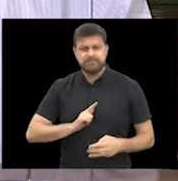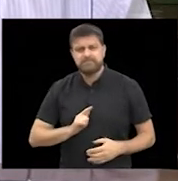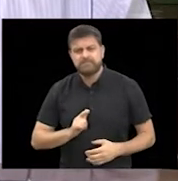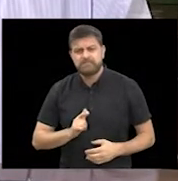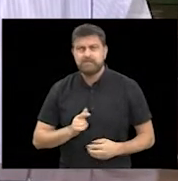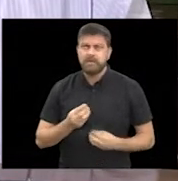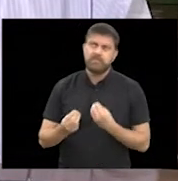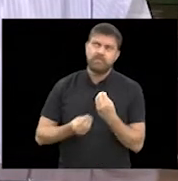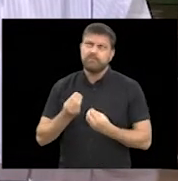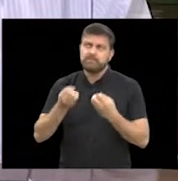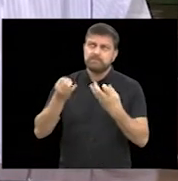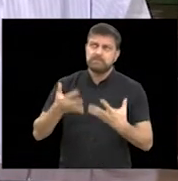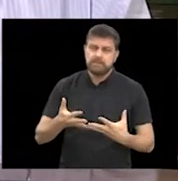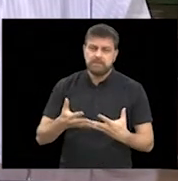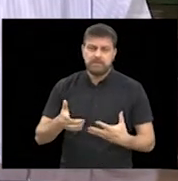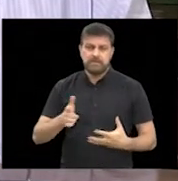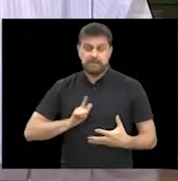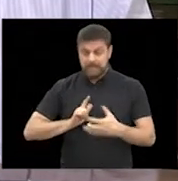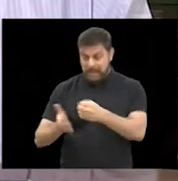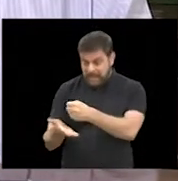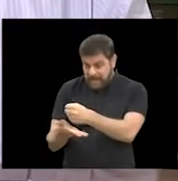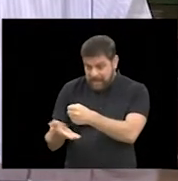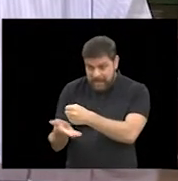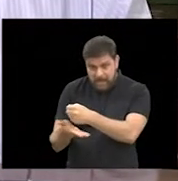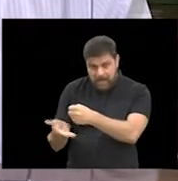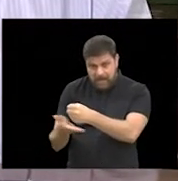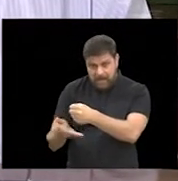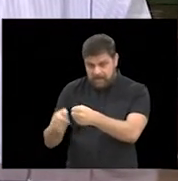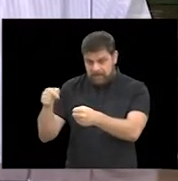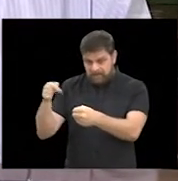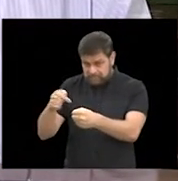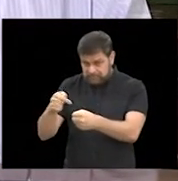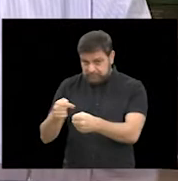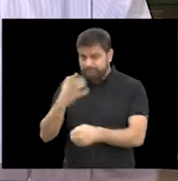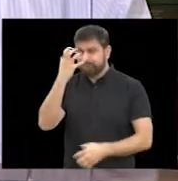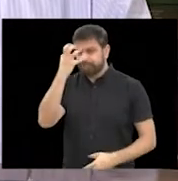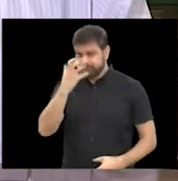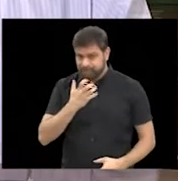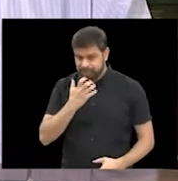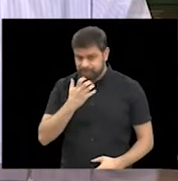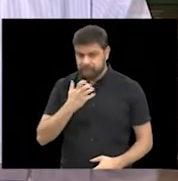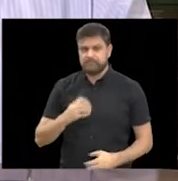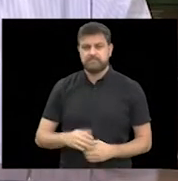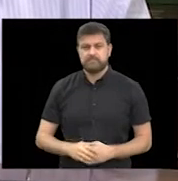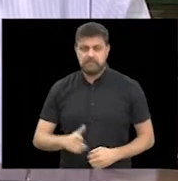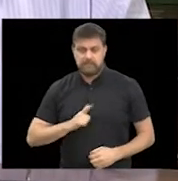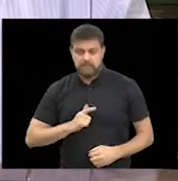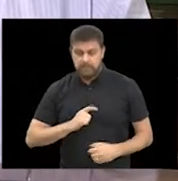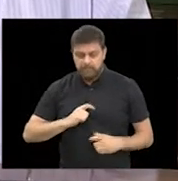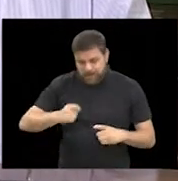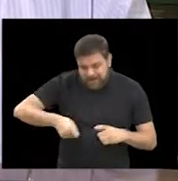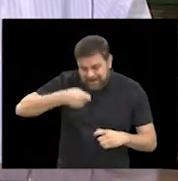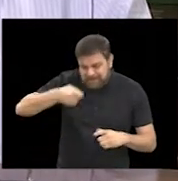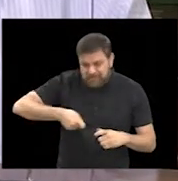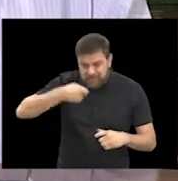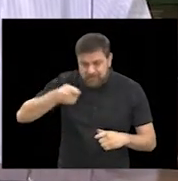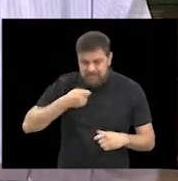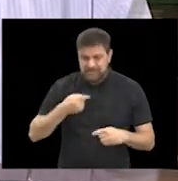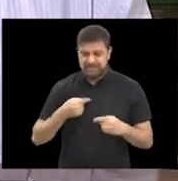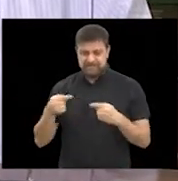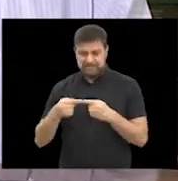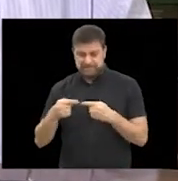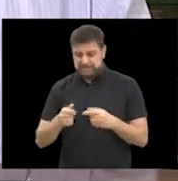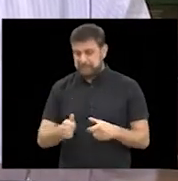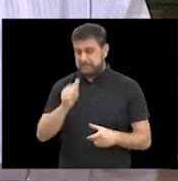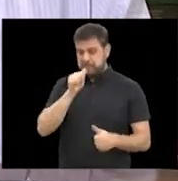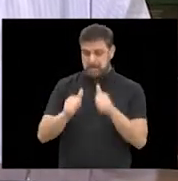vamos dizer assim, um fundo de agravamento desse processo com alimentos, com bebidas,